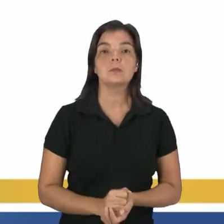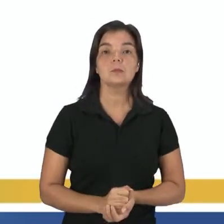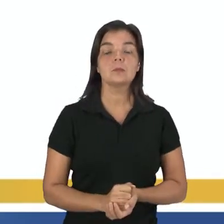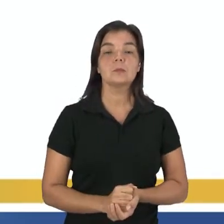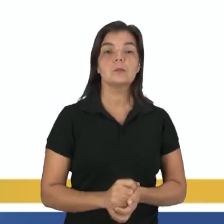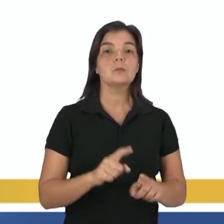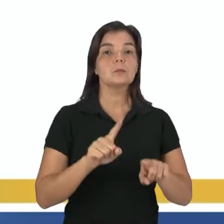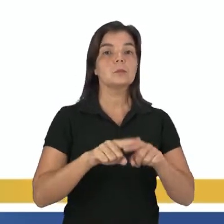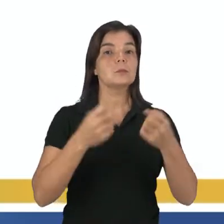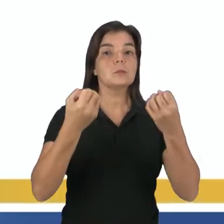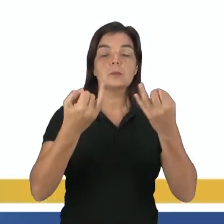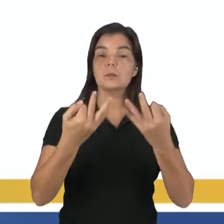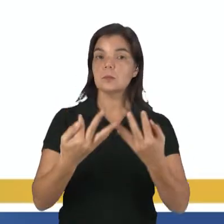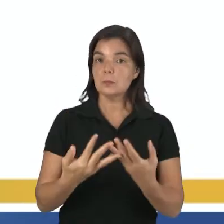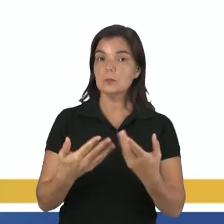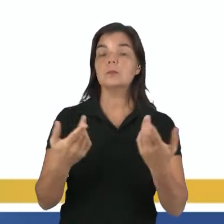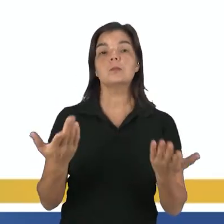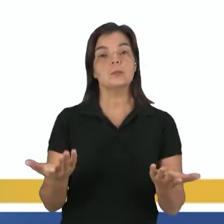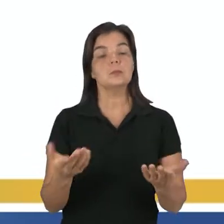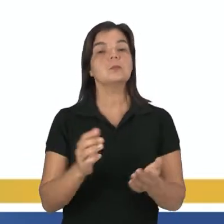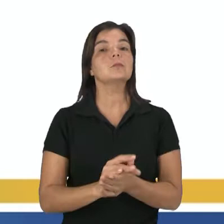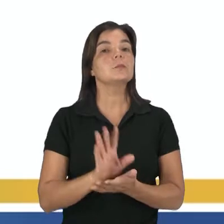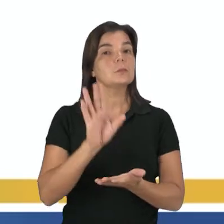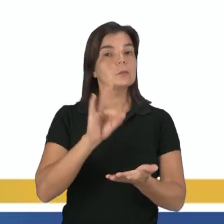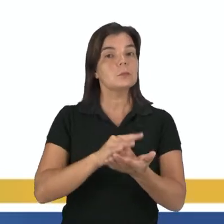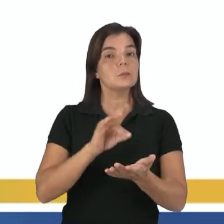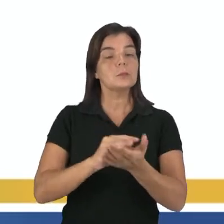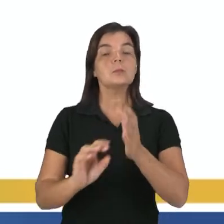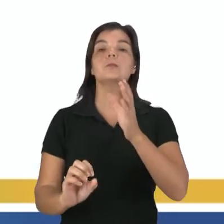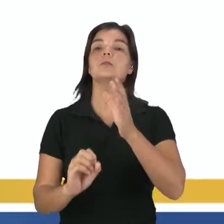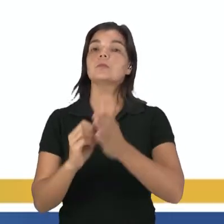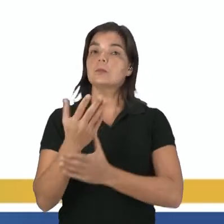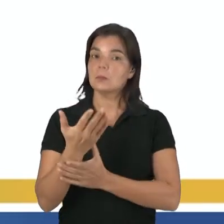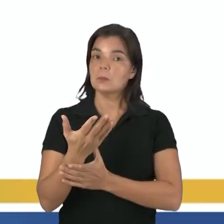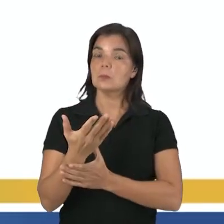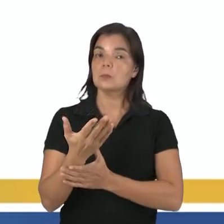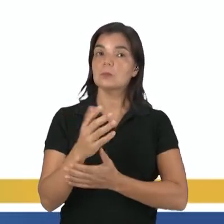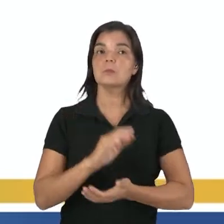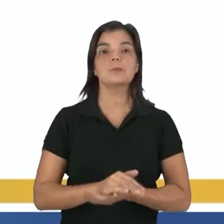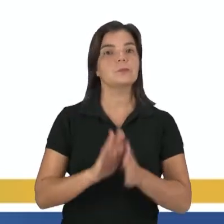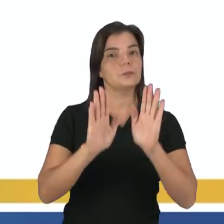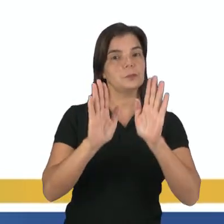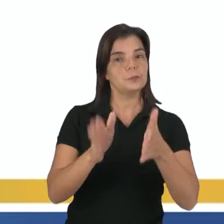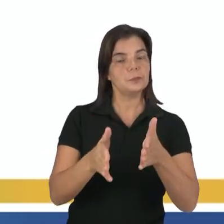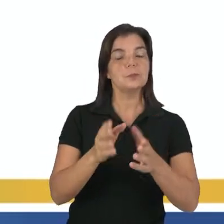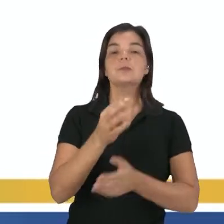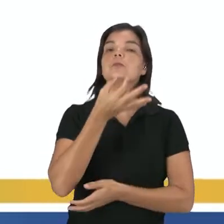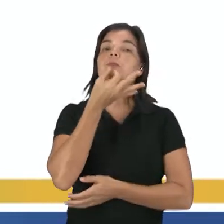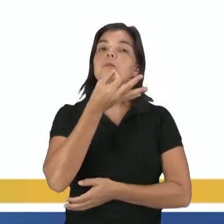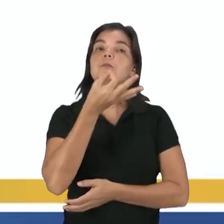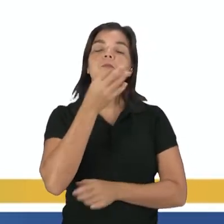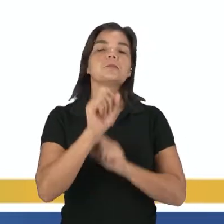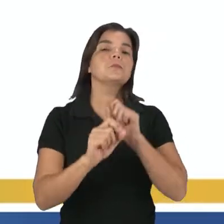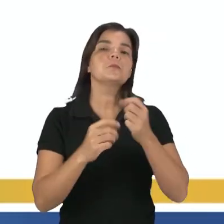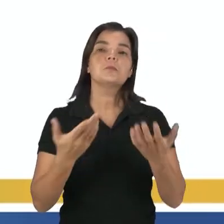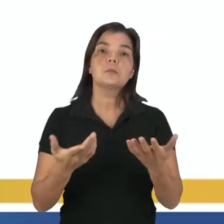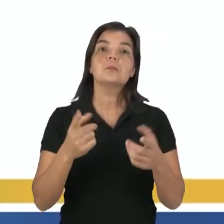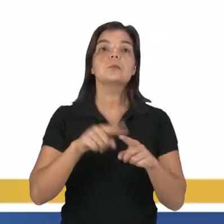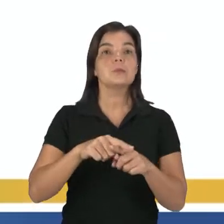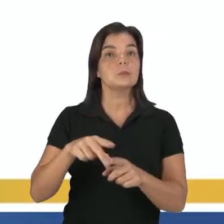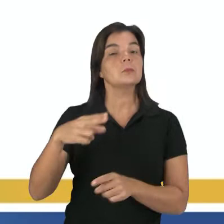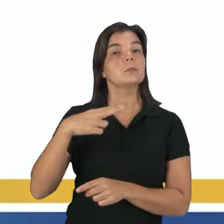que é incontestável, que realmente aconteceu. Já o que é opinião? É um